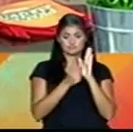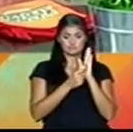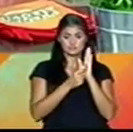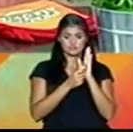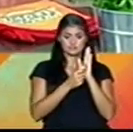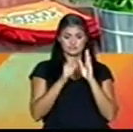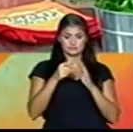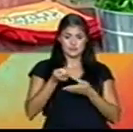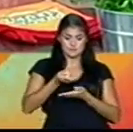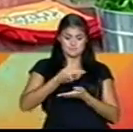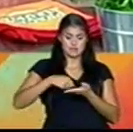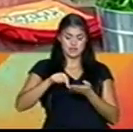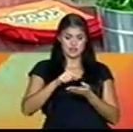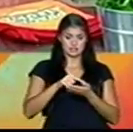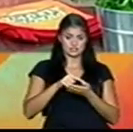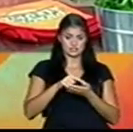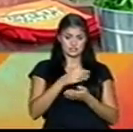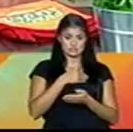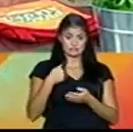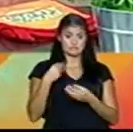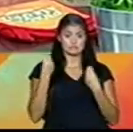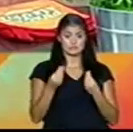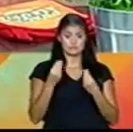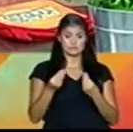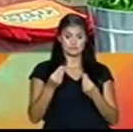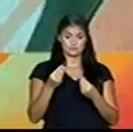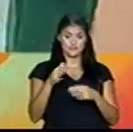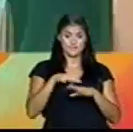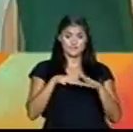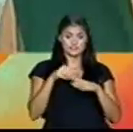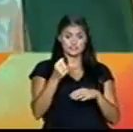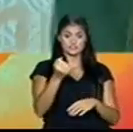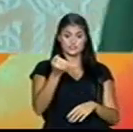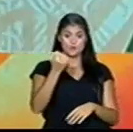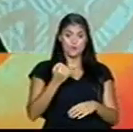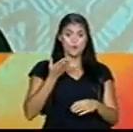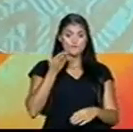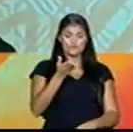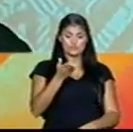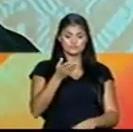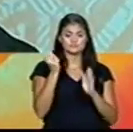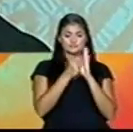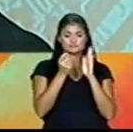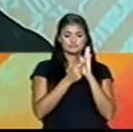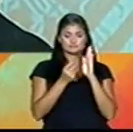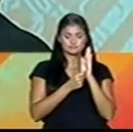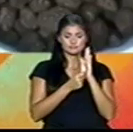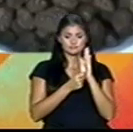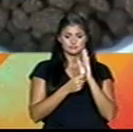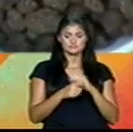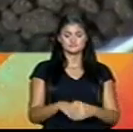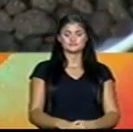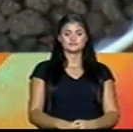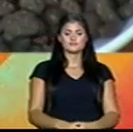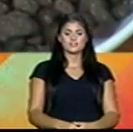umas panquecas saudáveis. De forno, feitas no forno, sim. Não é? Então tome nota. Poucos ingredientes. Muito bem, vamos então adiantar os ingredientes